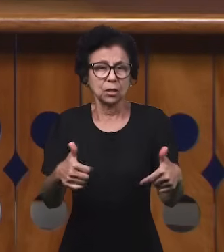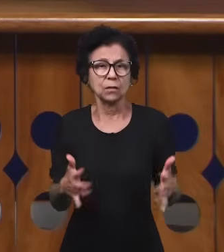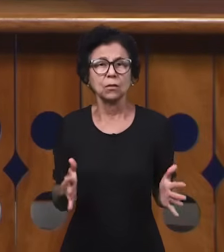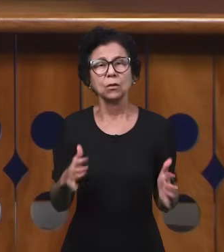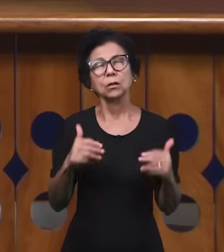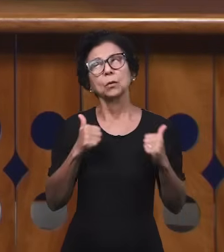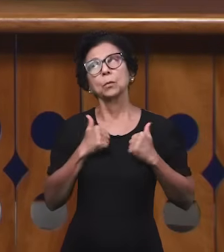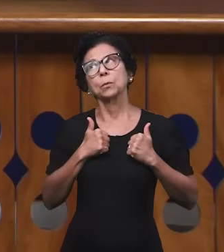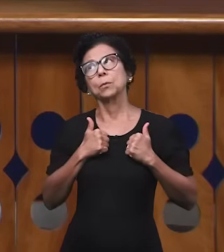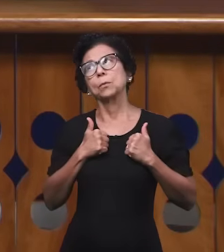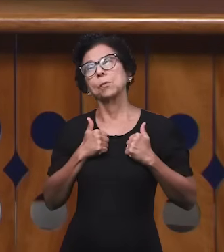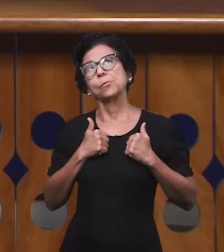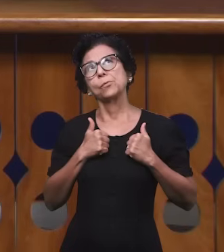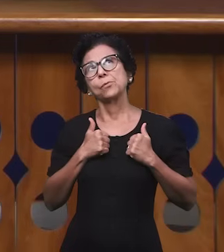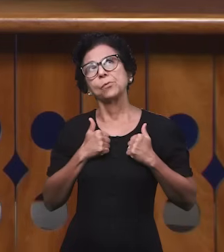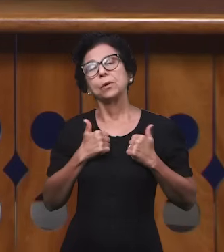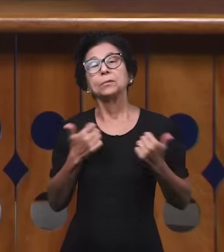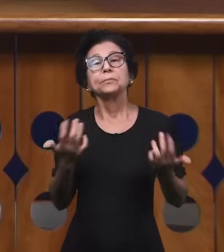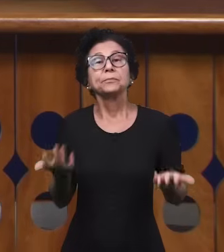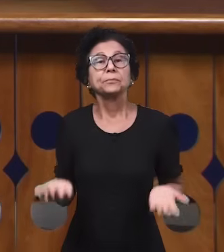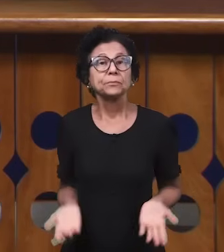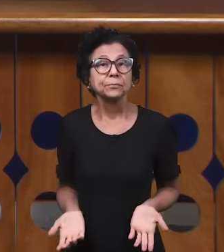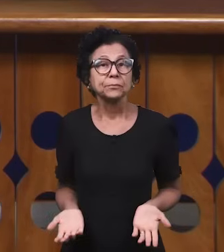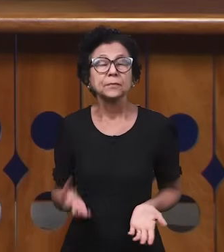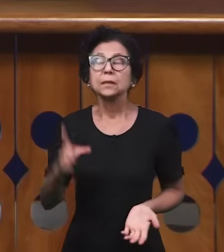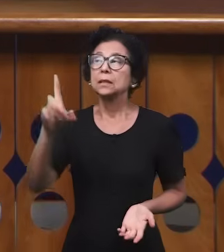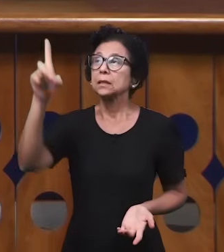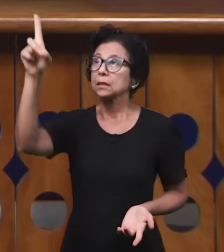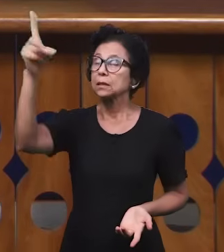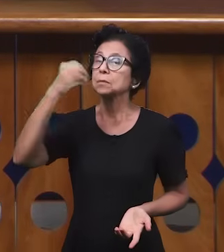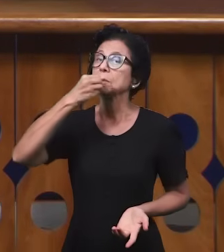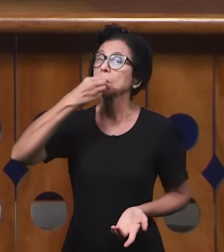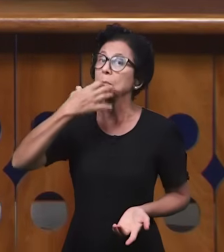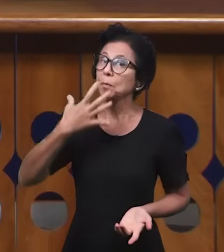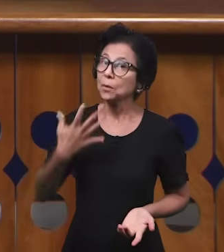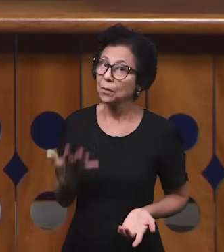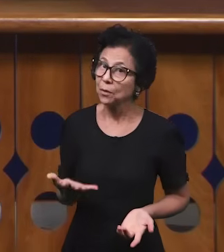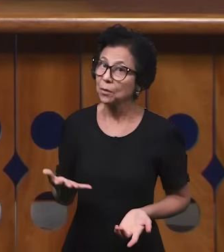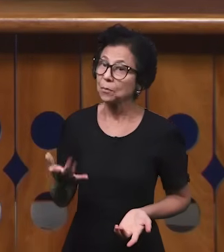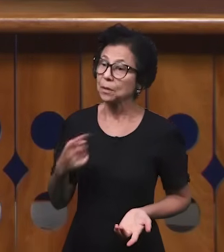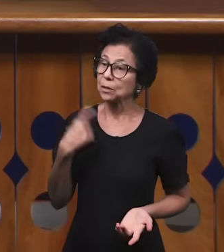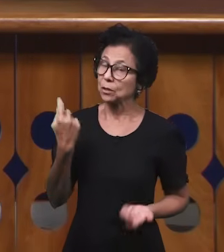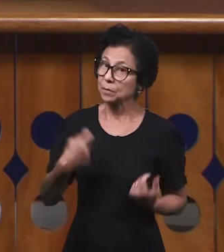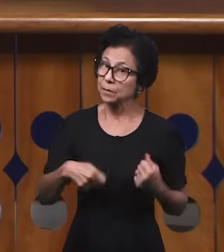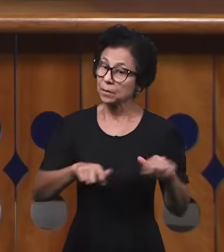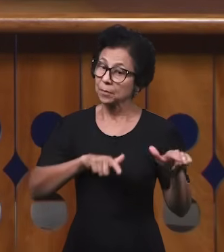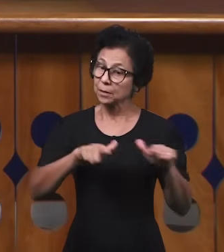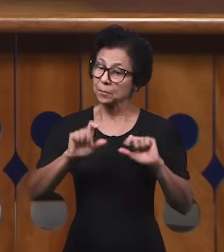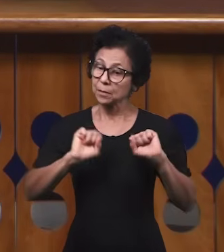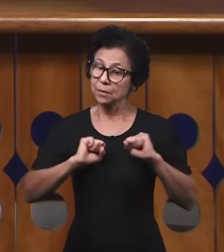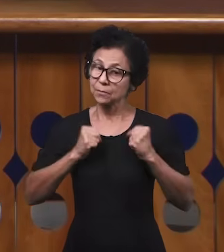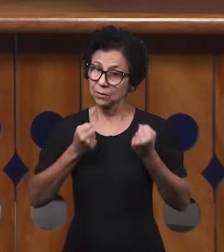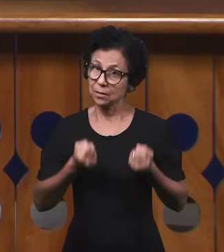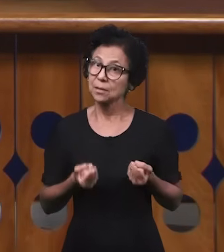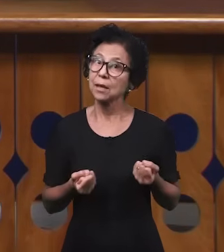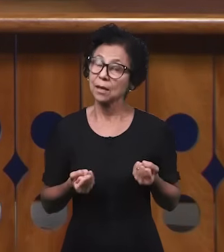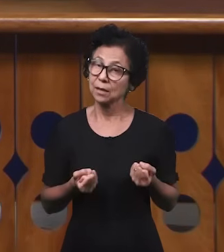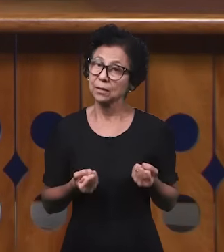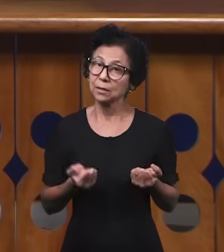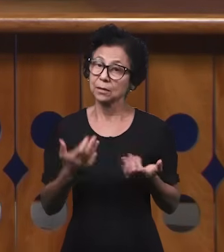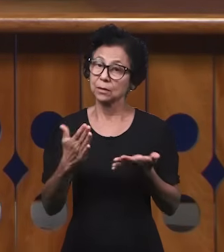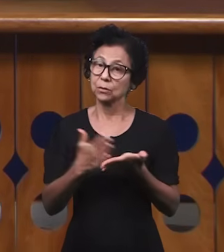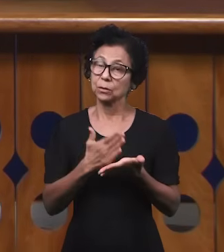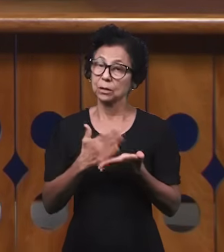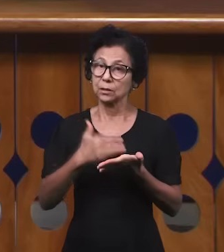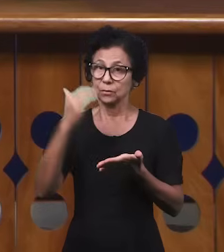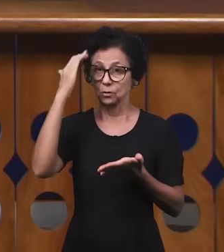esperando tudo cair do céu? Deus é bom, hein? Mas nós temos que fazer a nossa parte. Por isso que Provérbios fala sobre